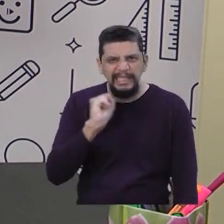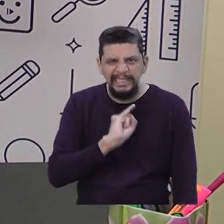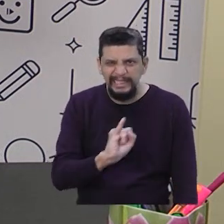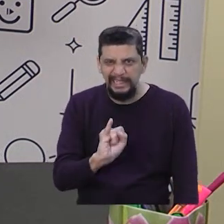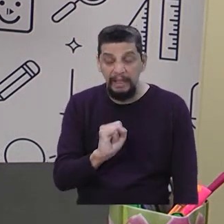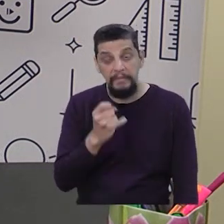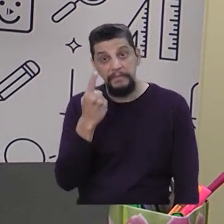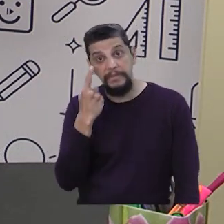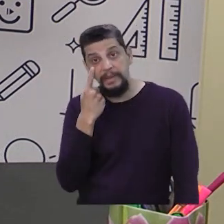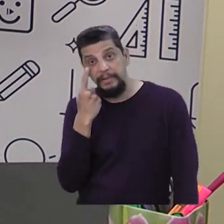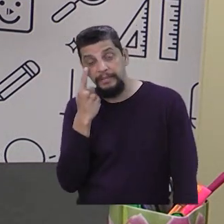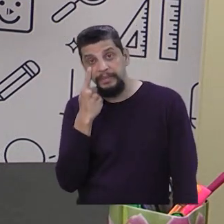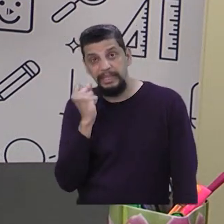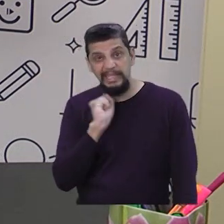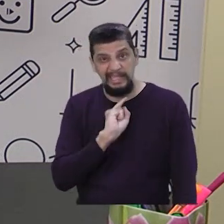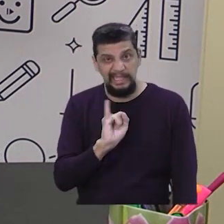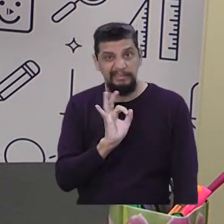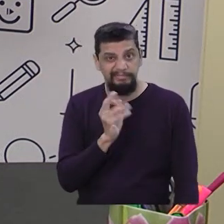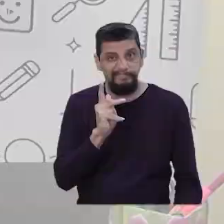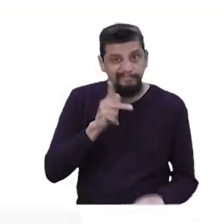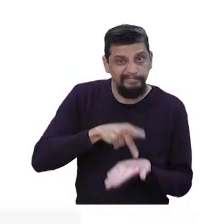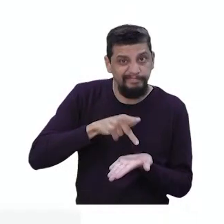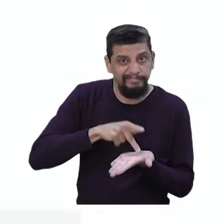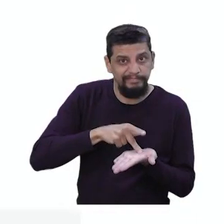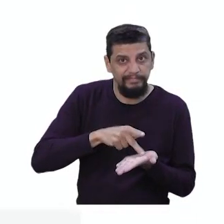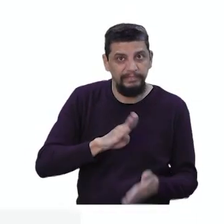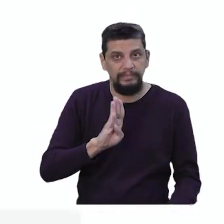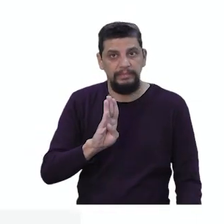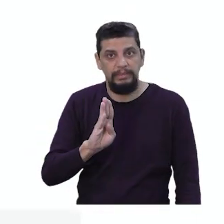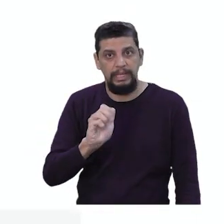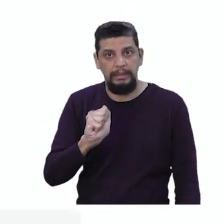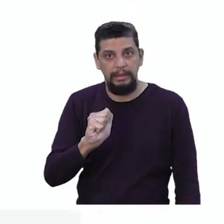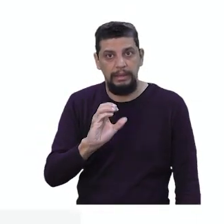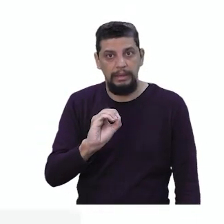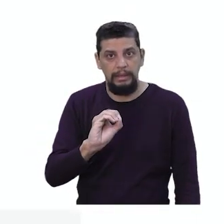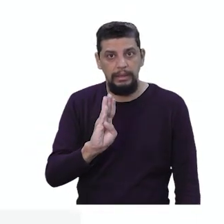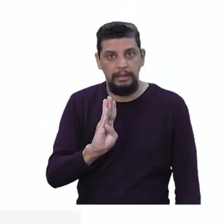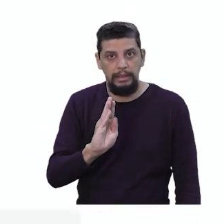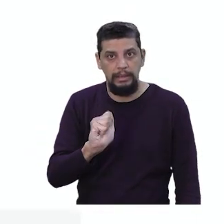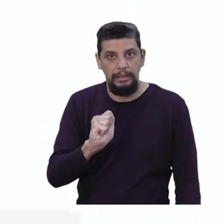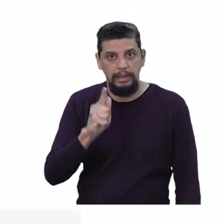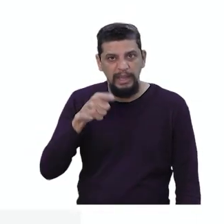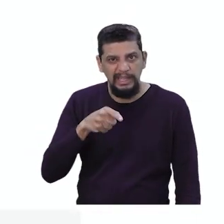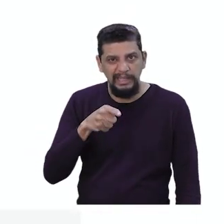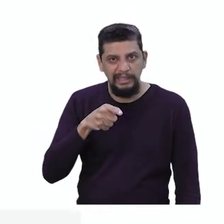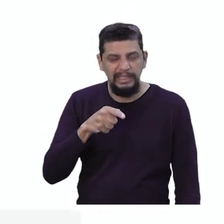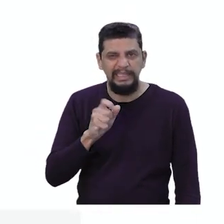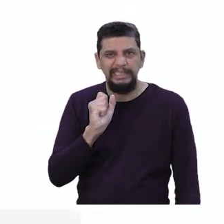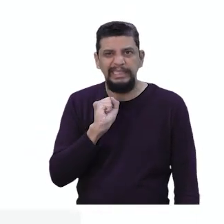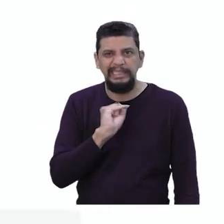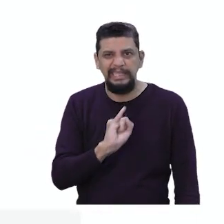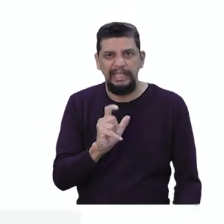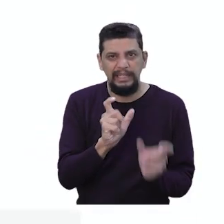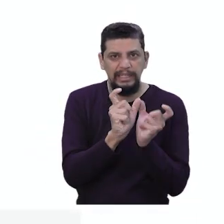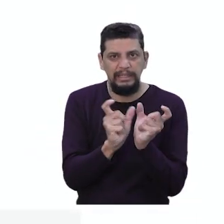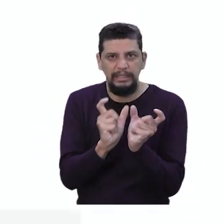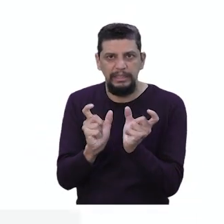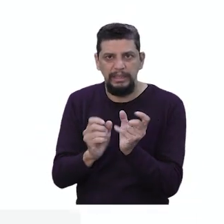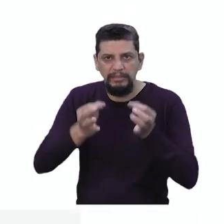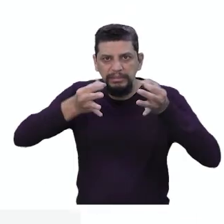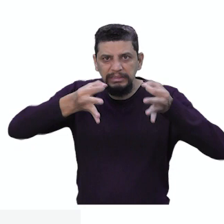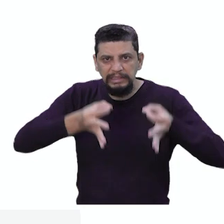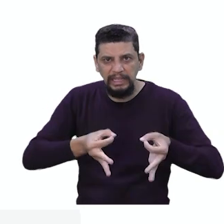Será? Vamos ver aqui se é mesmo. É o baobá. Mas será que as sílabas estavam ali